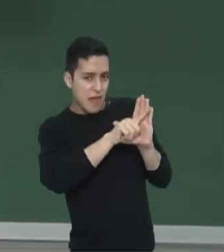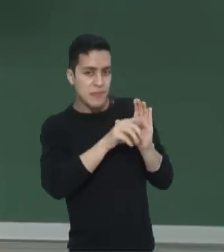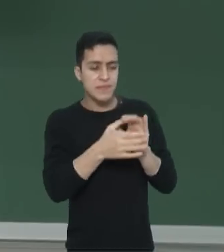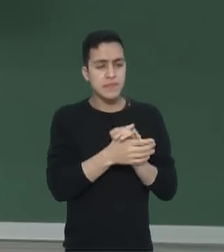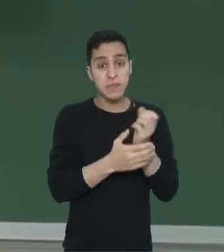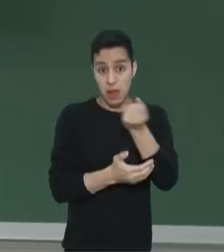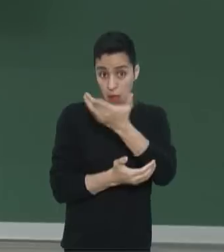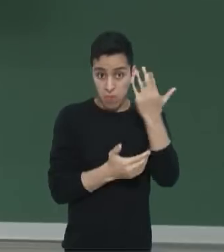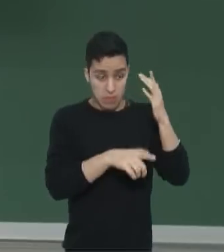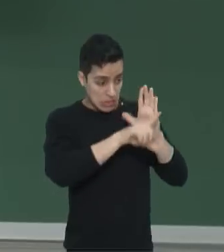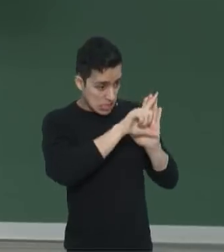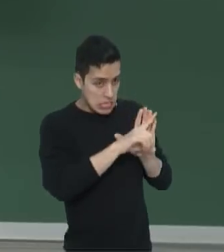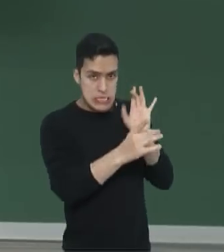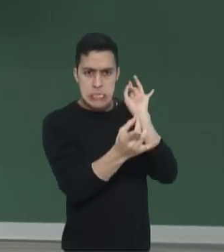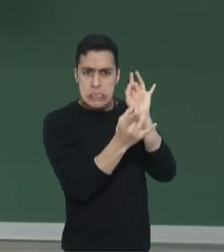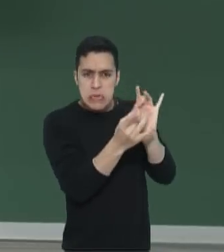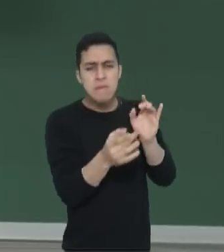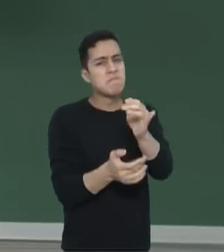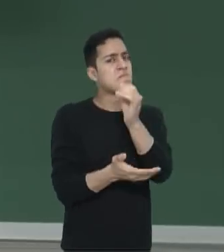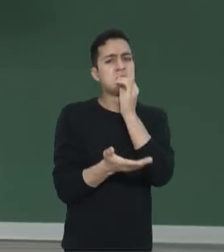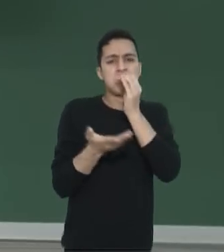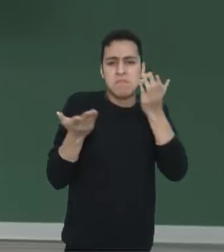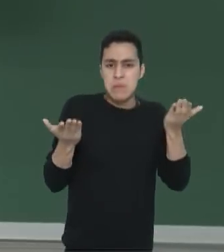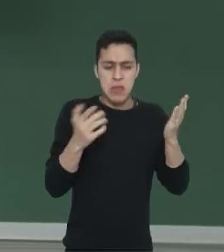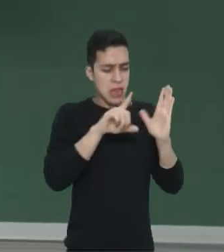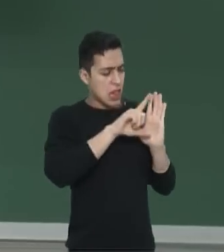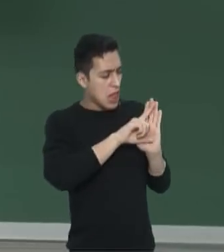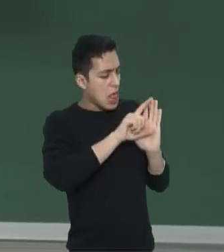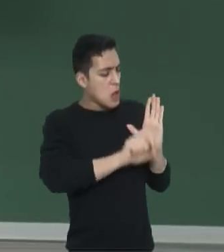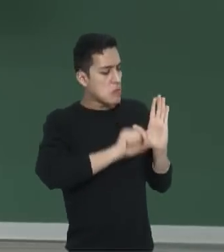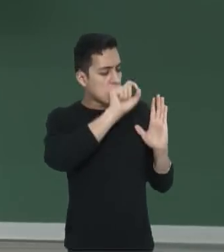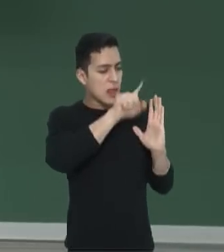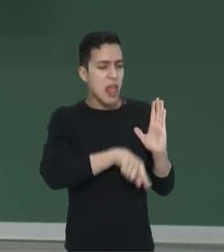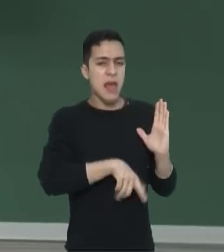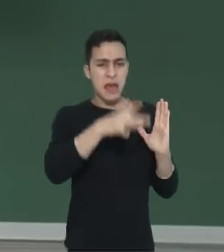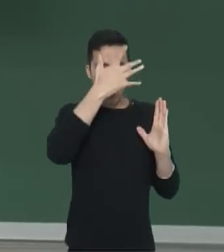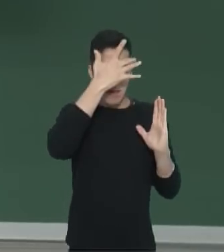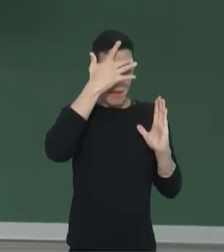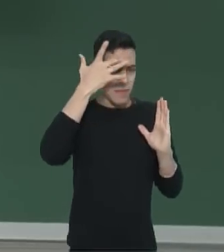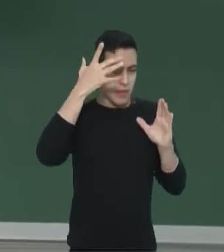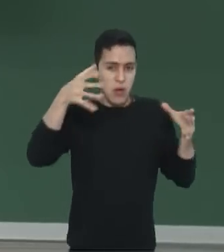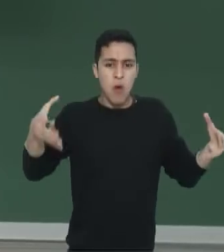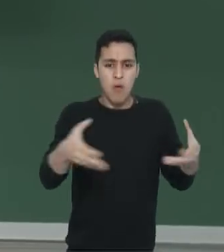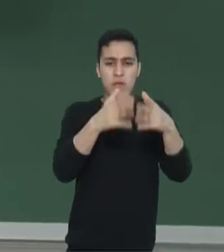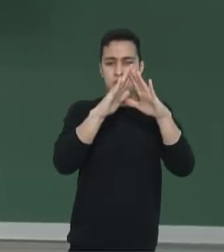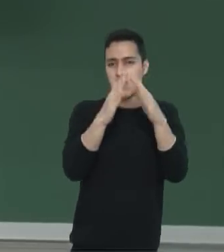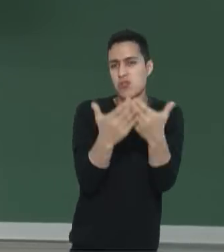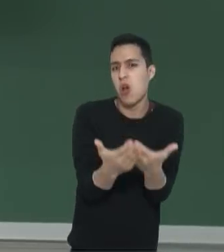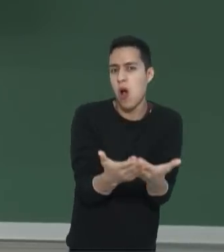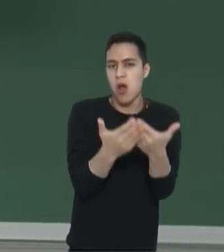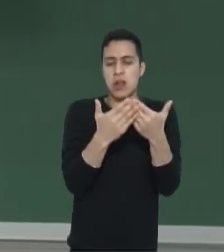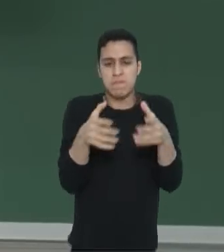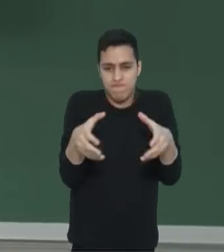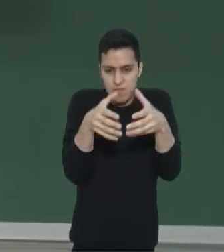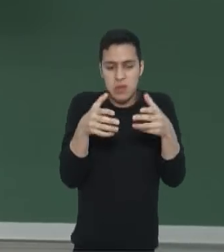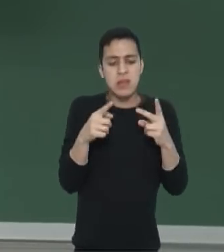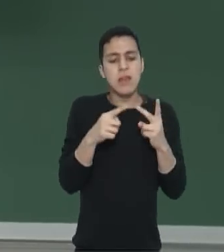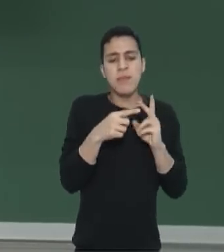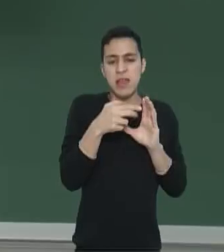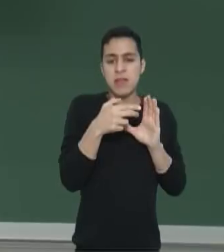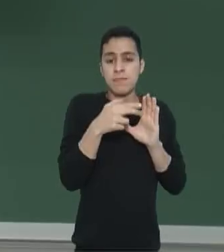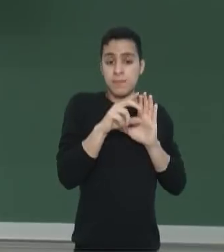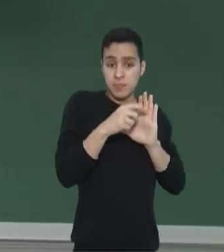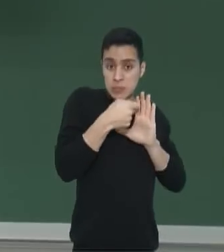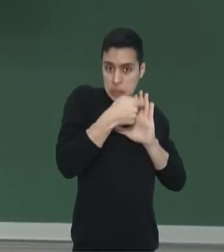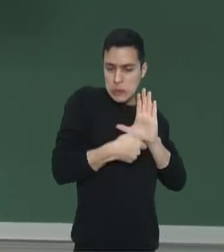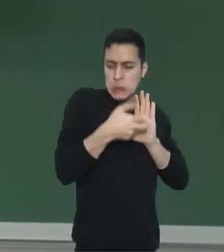mais específicas, como leis que fazem parte do convívio, o regimento escolar, regimento de uma biblioteca, como foi o